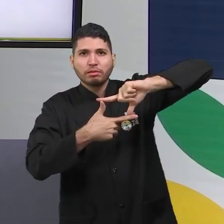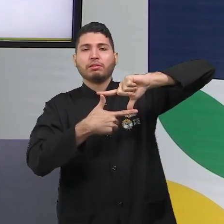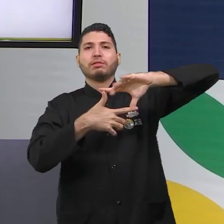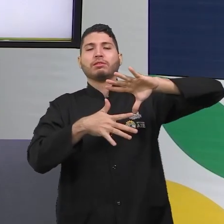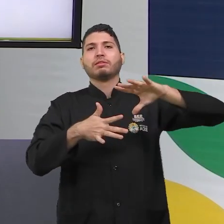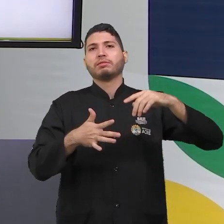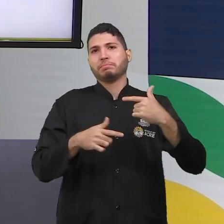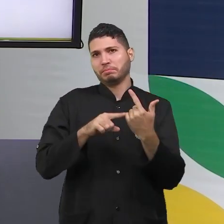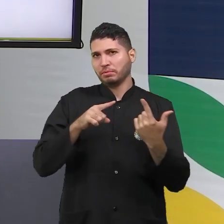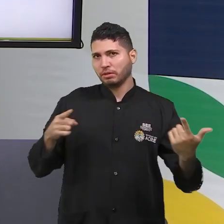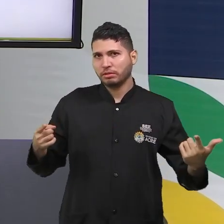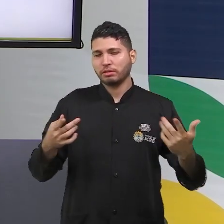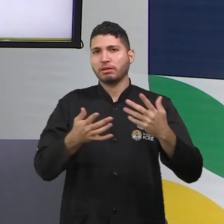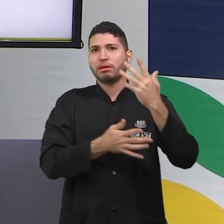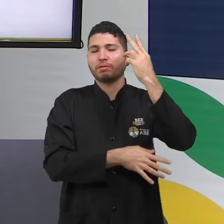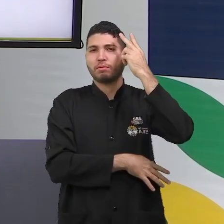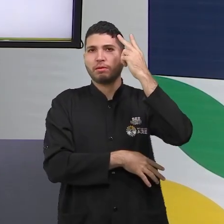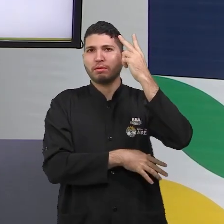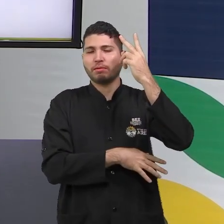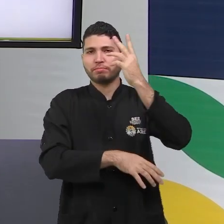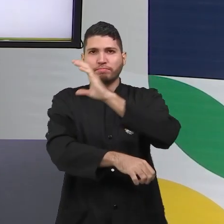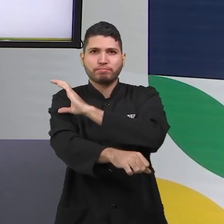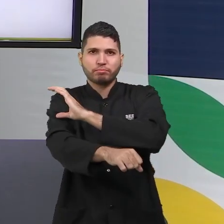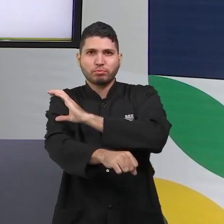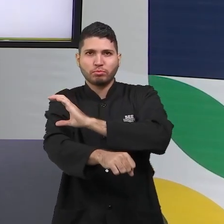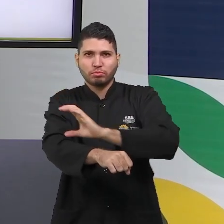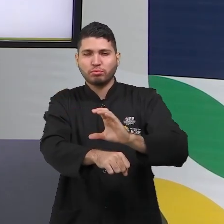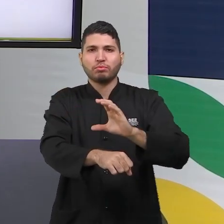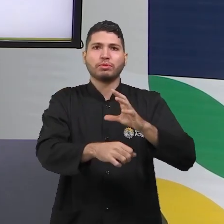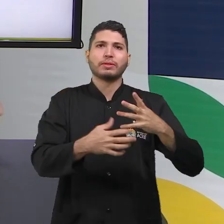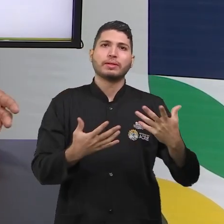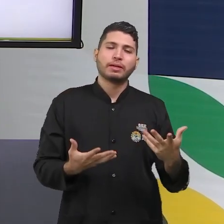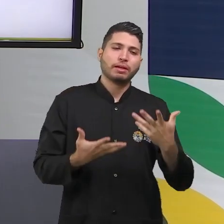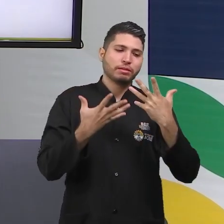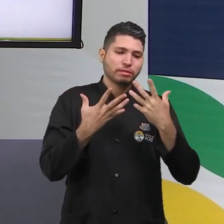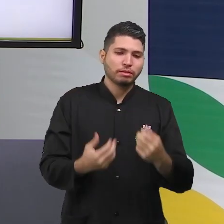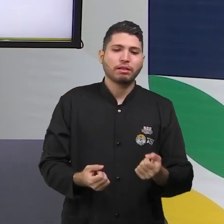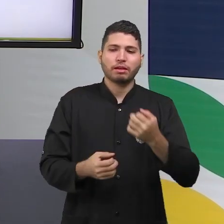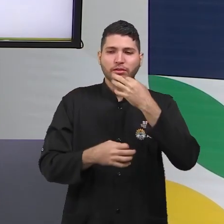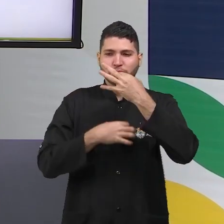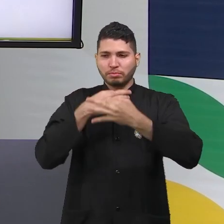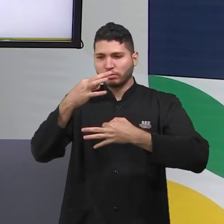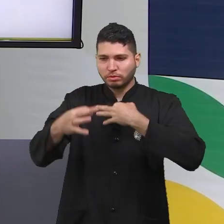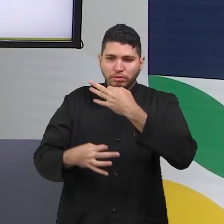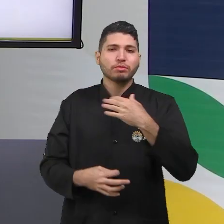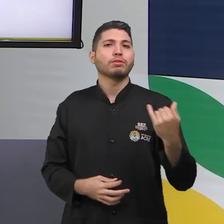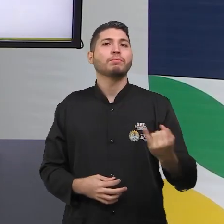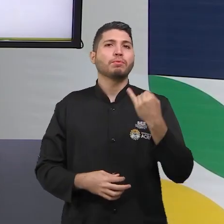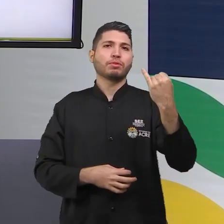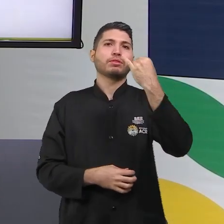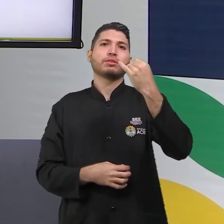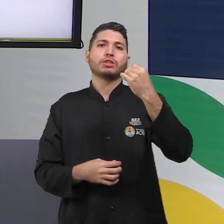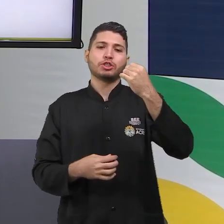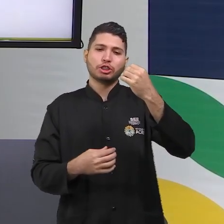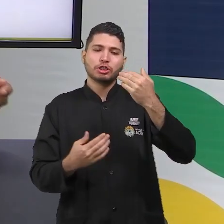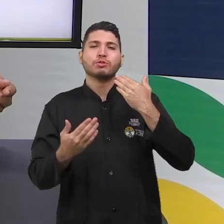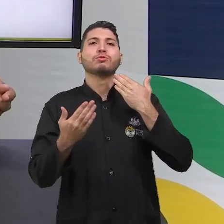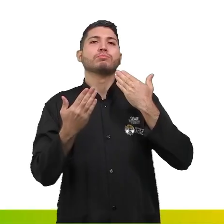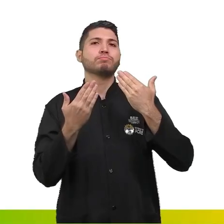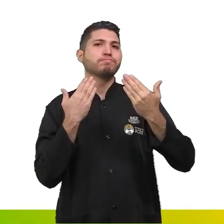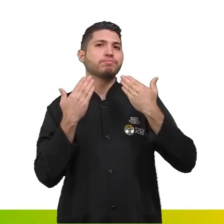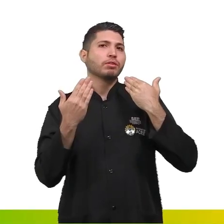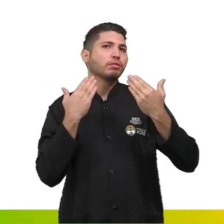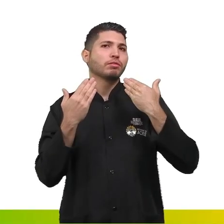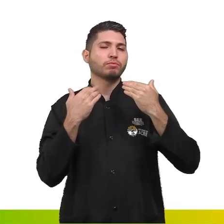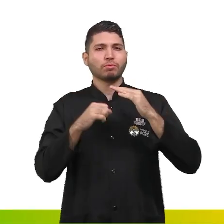cultura pode ensinar. É claro que vamos levar também as nossas críticas, porque todas as culturas têm os seus prós e os seus